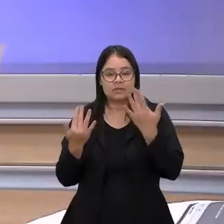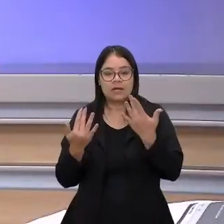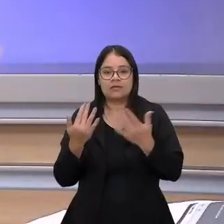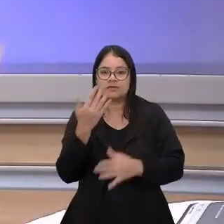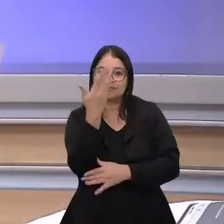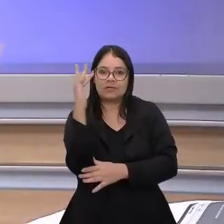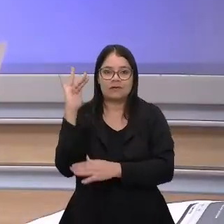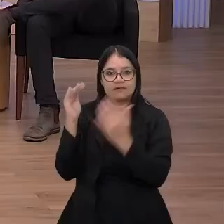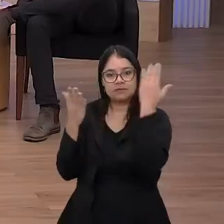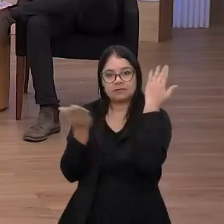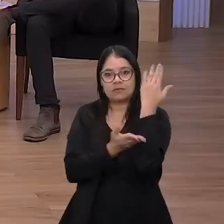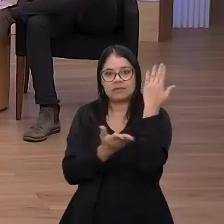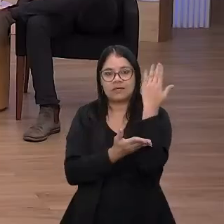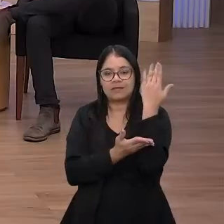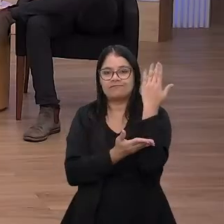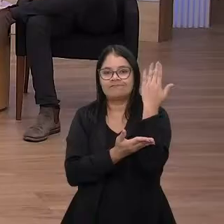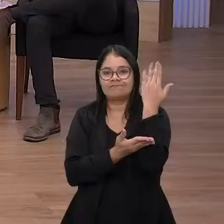né?